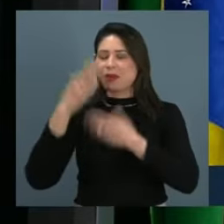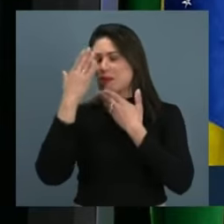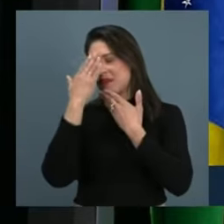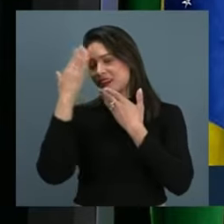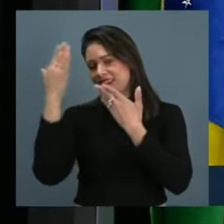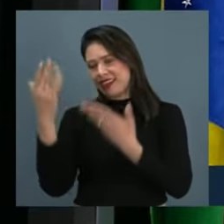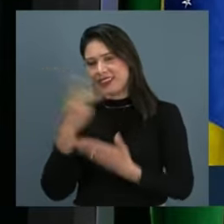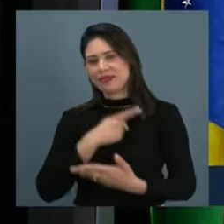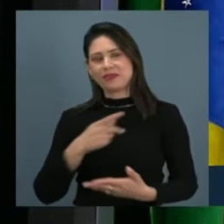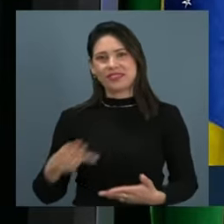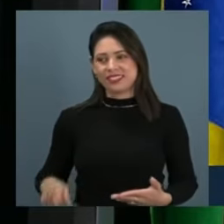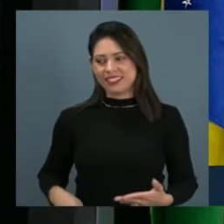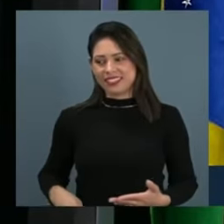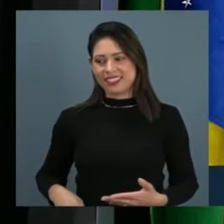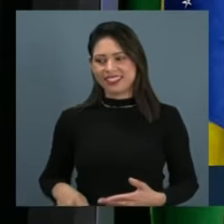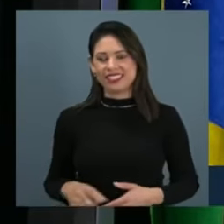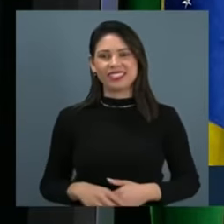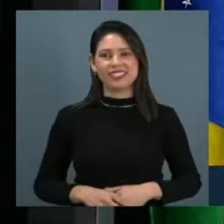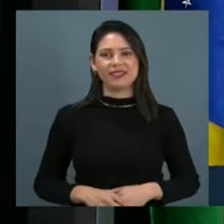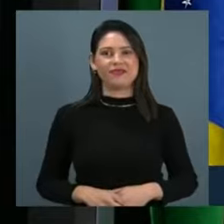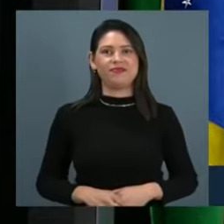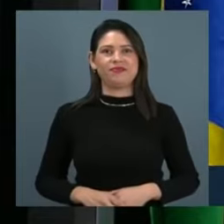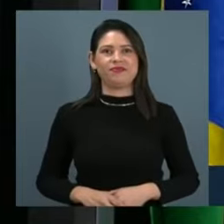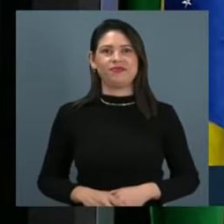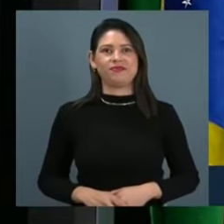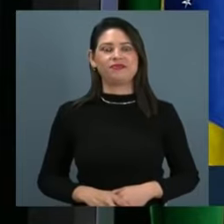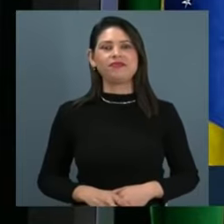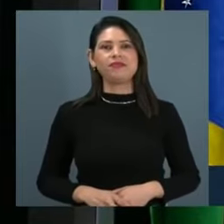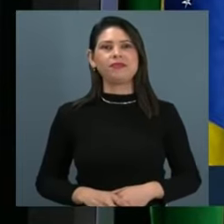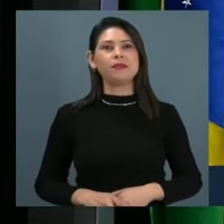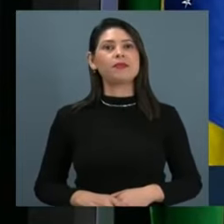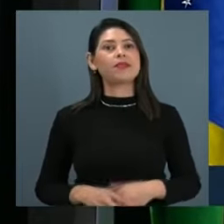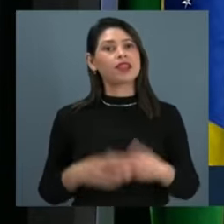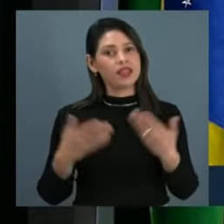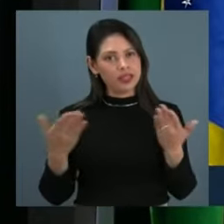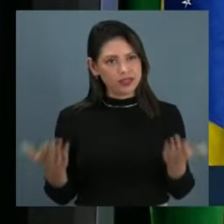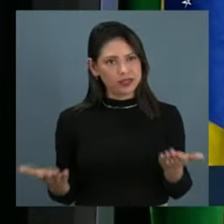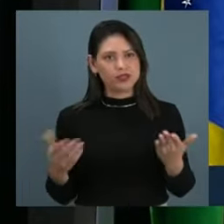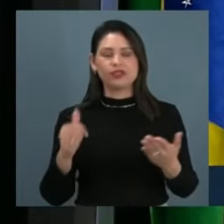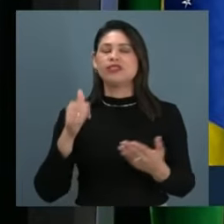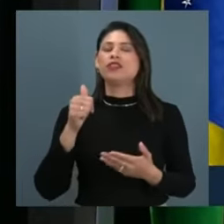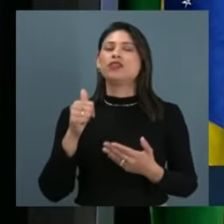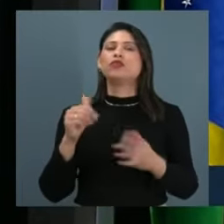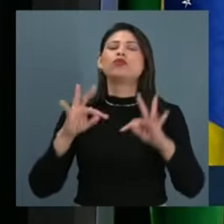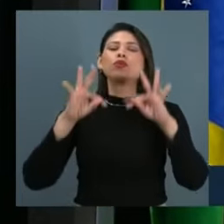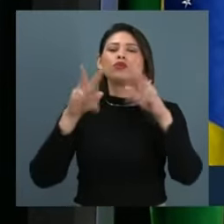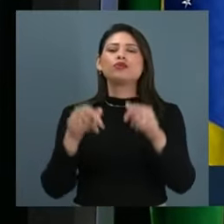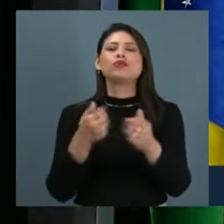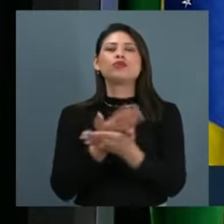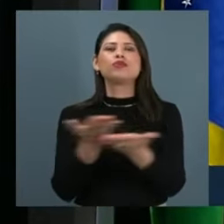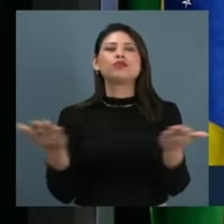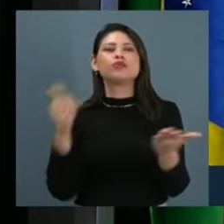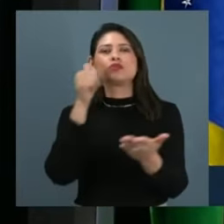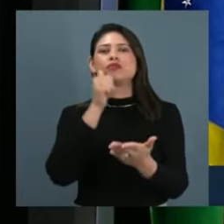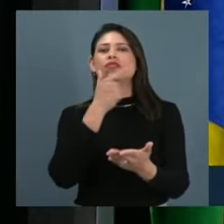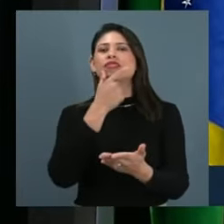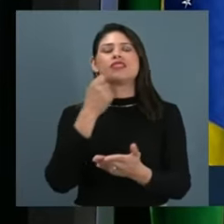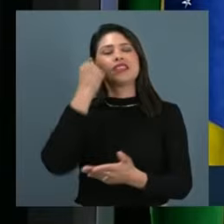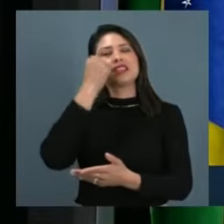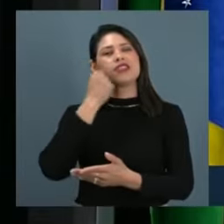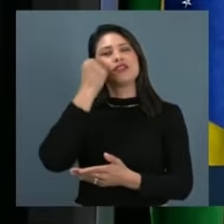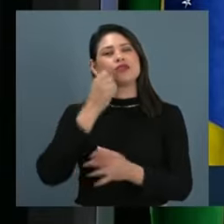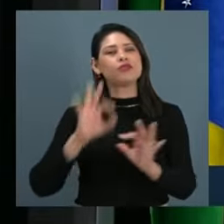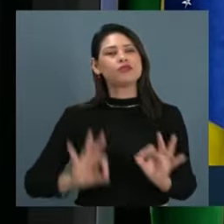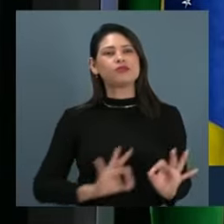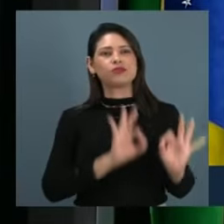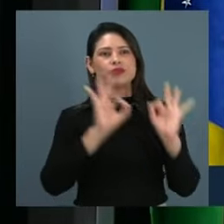tenho falado aqui, senadora Damares, senador Exalci, senador Cajuru, os demais senadores e senadoras que estão nos ouvindo, nos assistindo dos